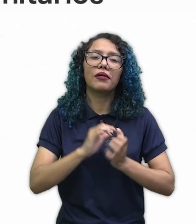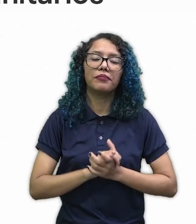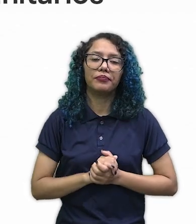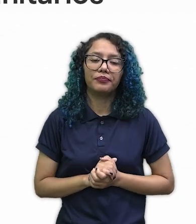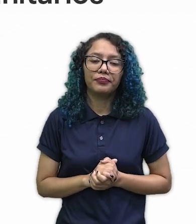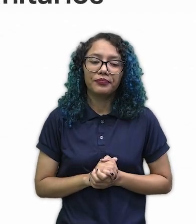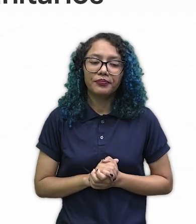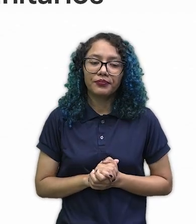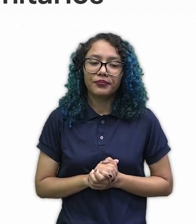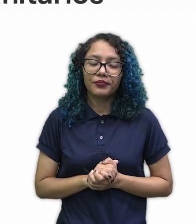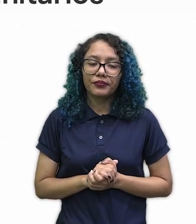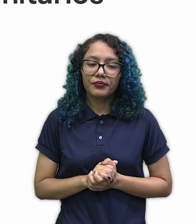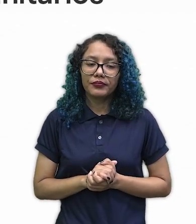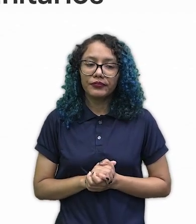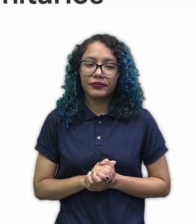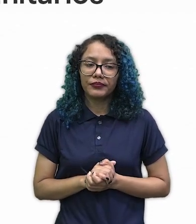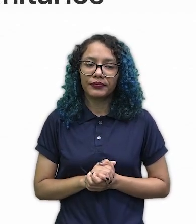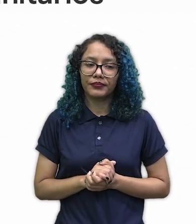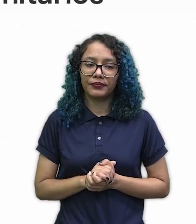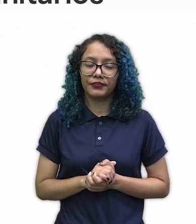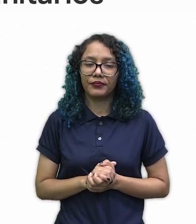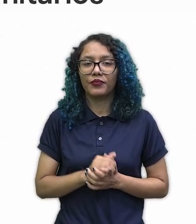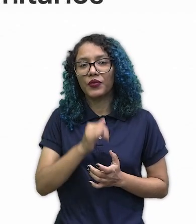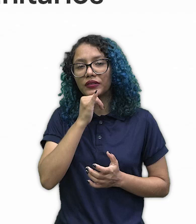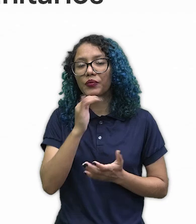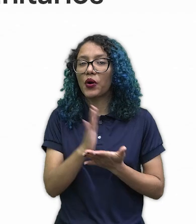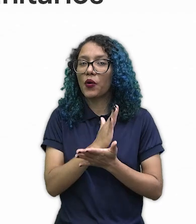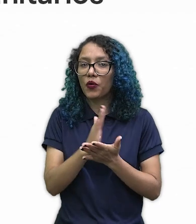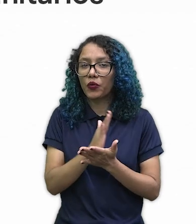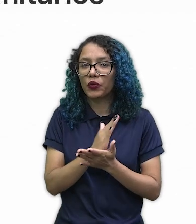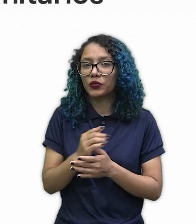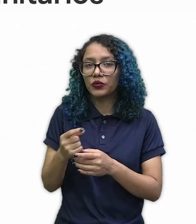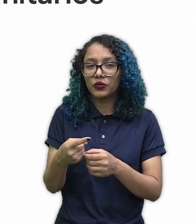a algumas comunidades carentes